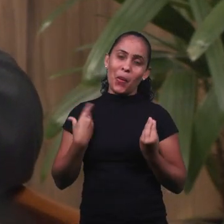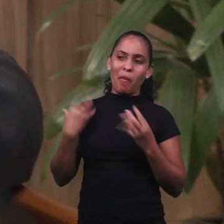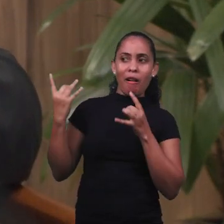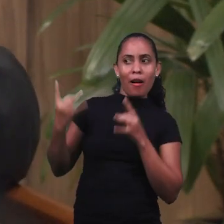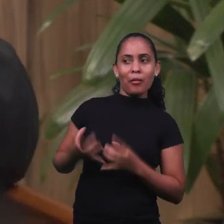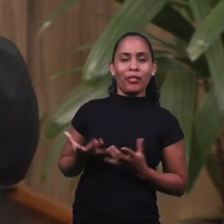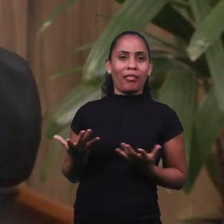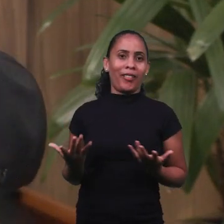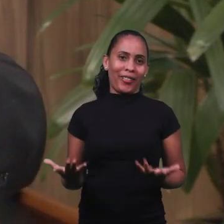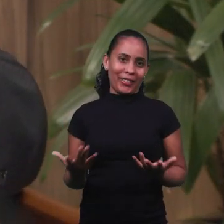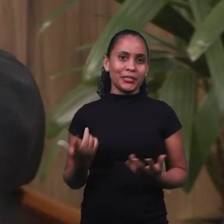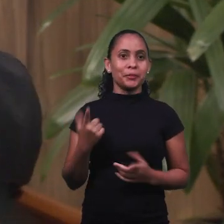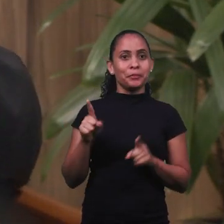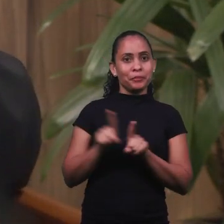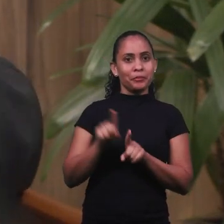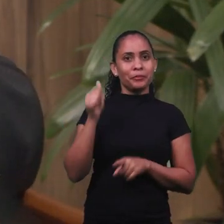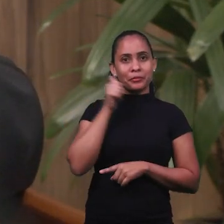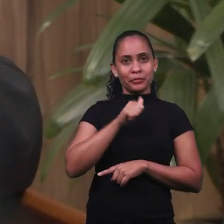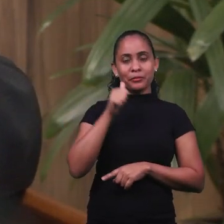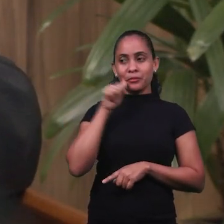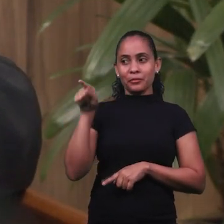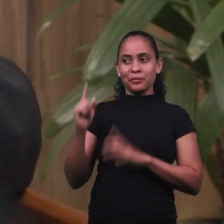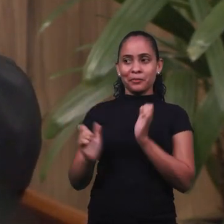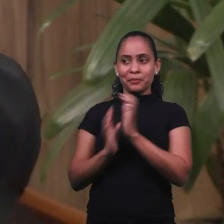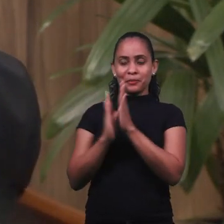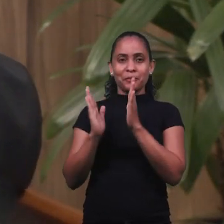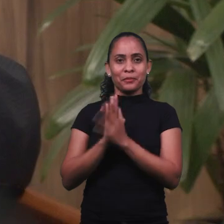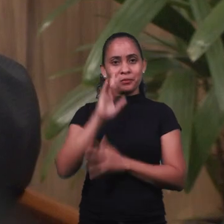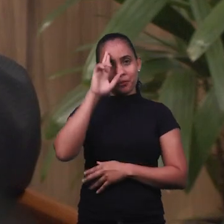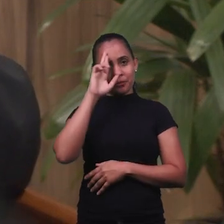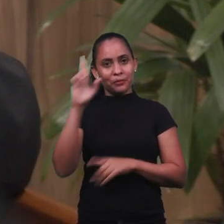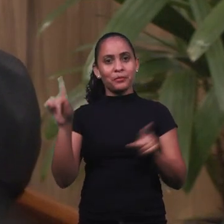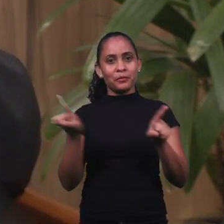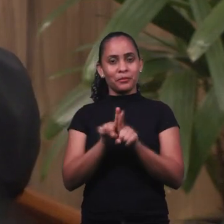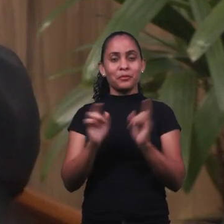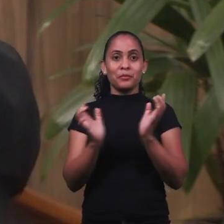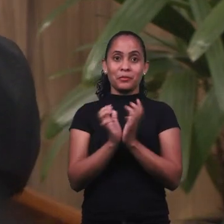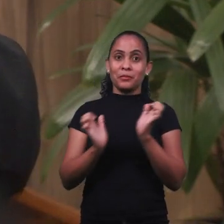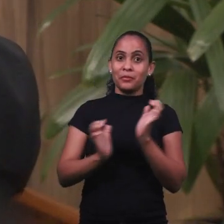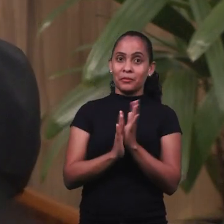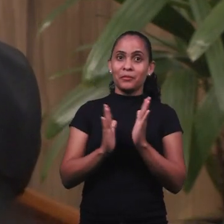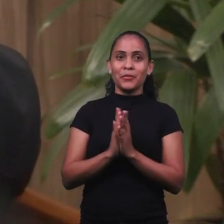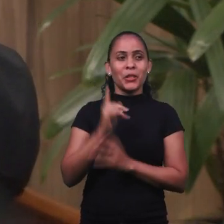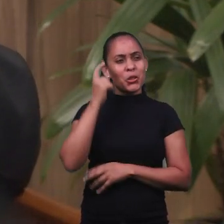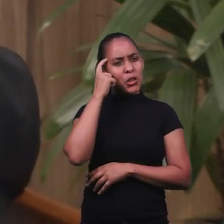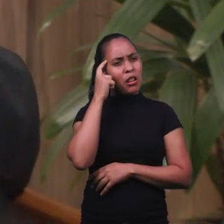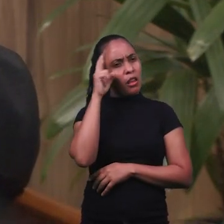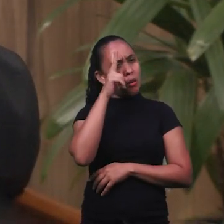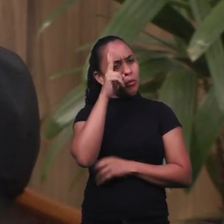isso? A irmã que louva ao Senhor. Então, grupo de louvor, a gente pensa nos